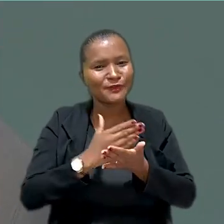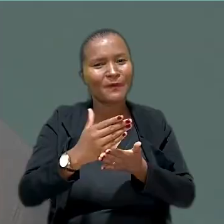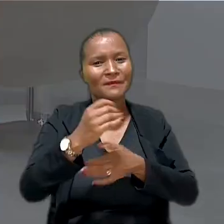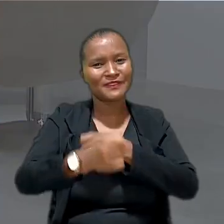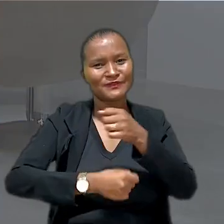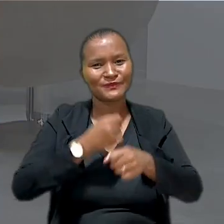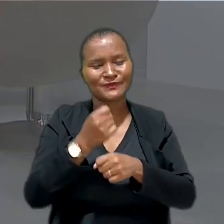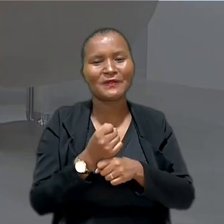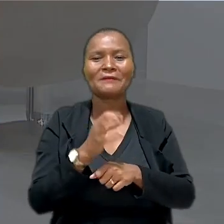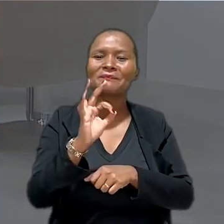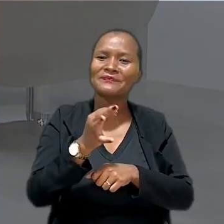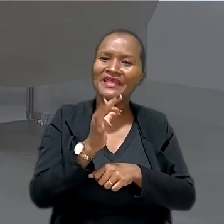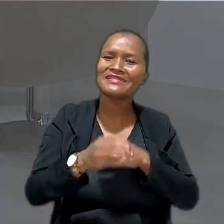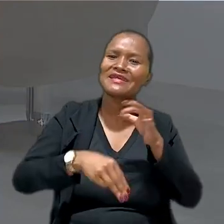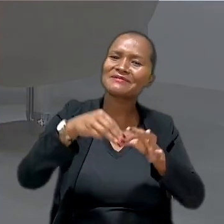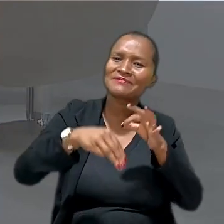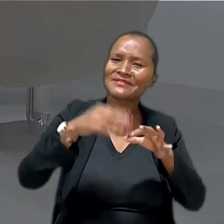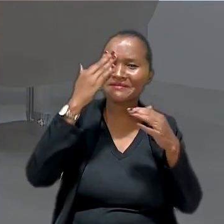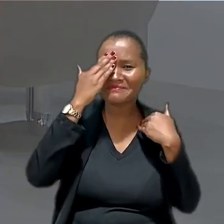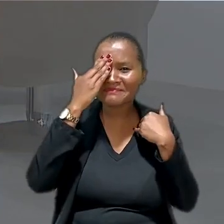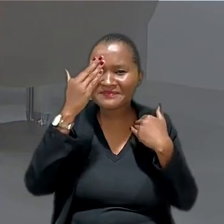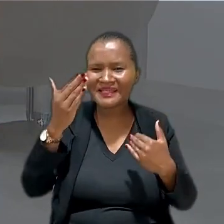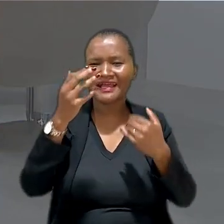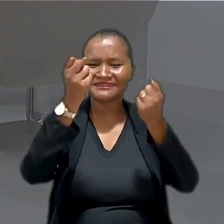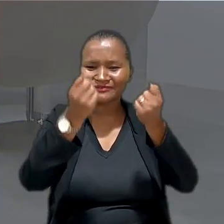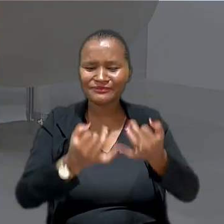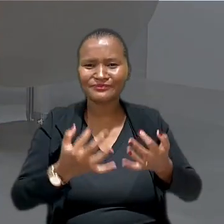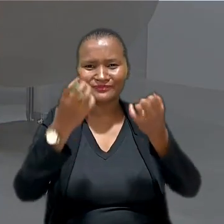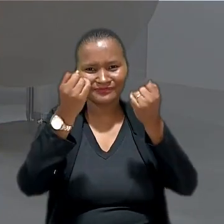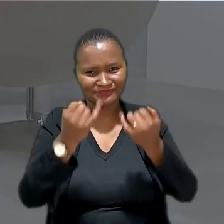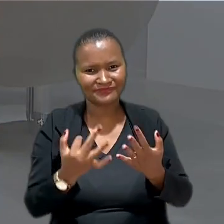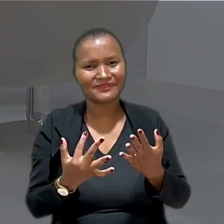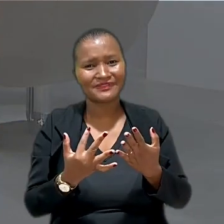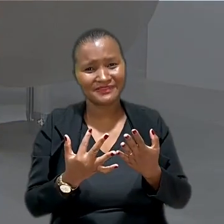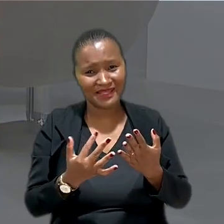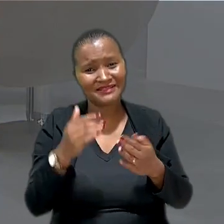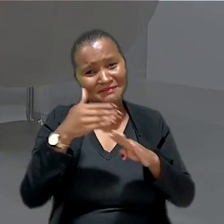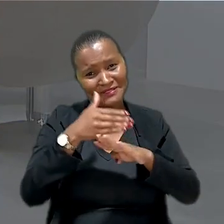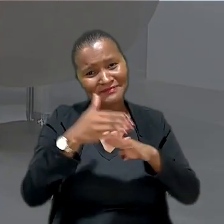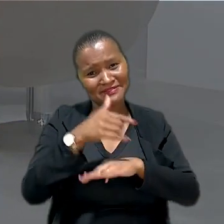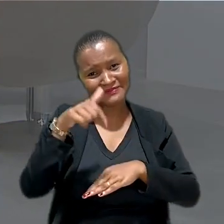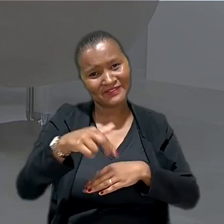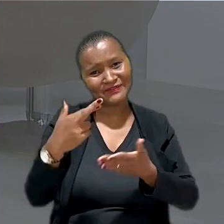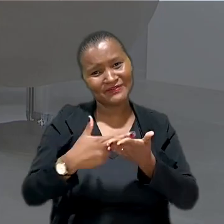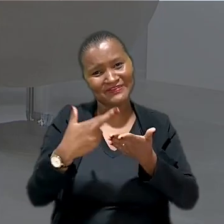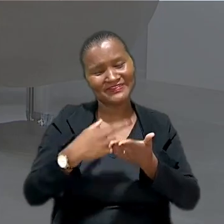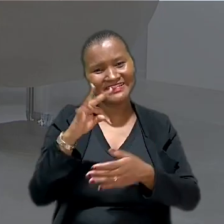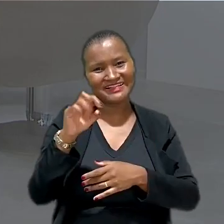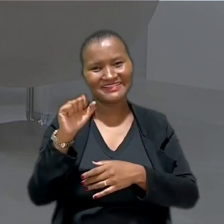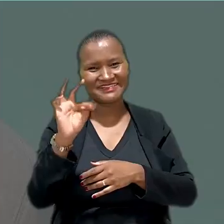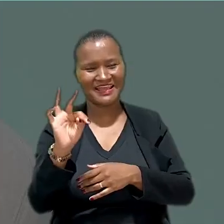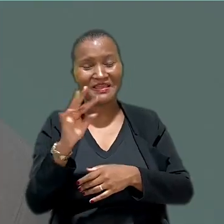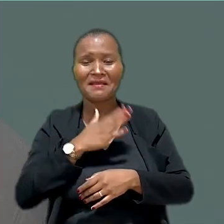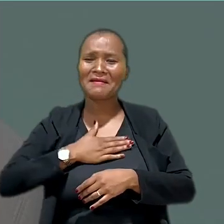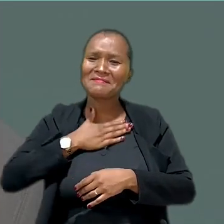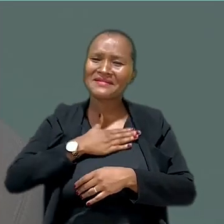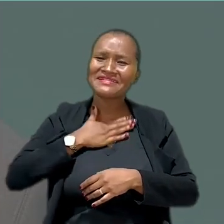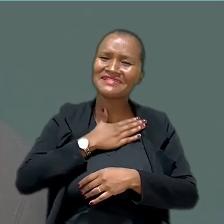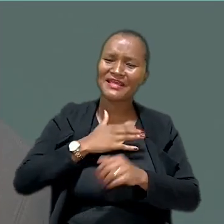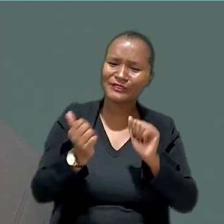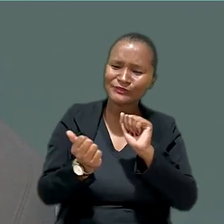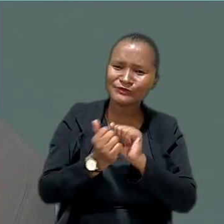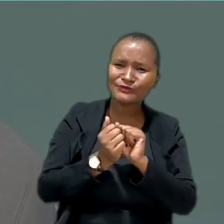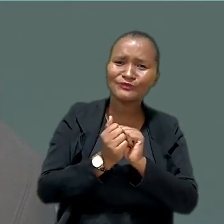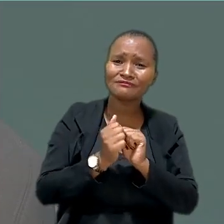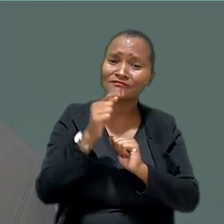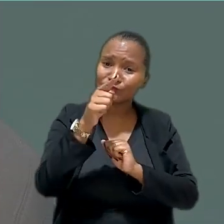ano subsequente. Tá certo, ministro. Mais uma vez, muito obrigada pelos esclarecimentos e pela sua participação aqui no Revista TST. É um prazer estarmos juntos. E